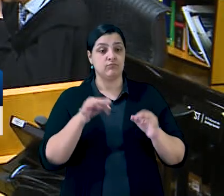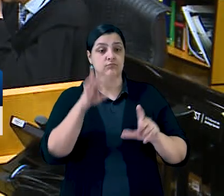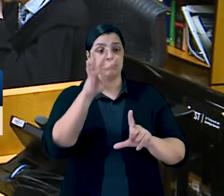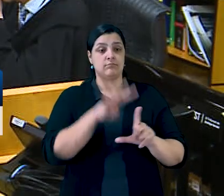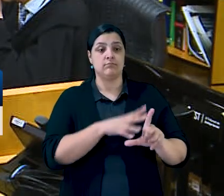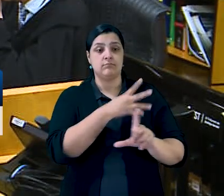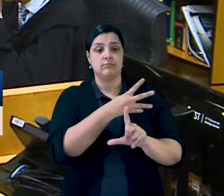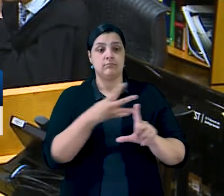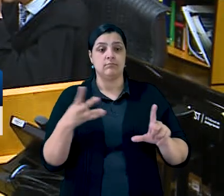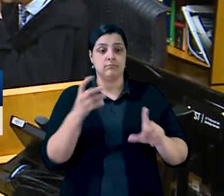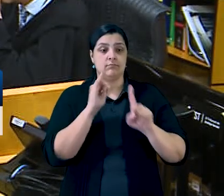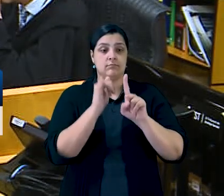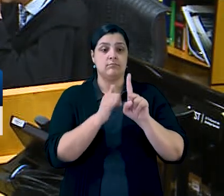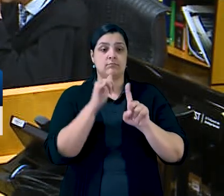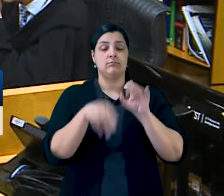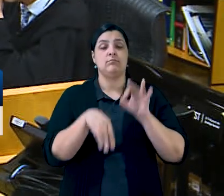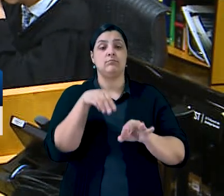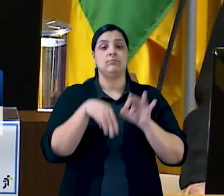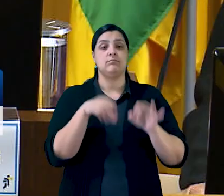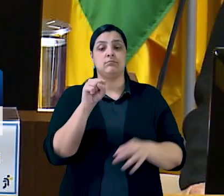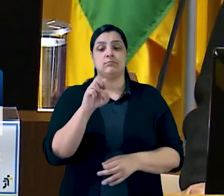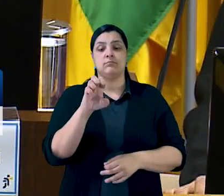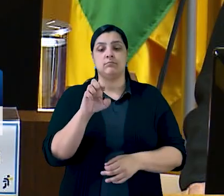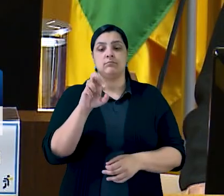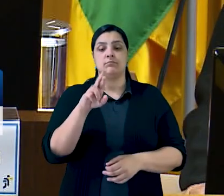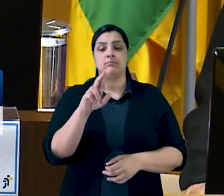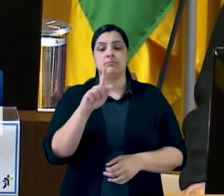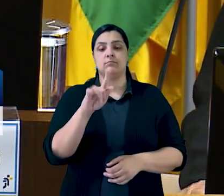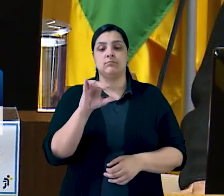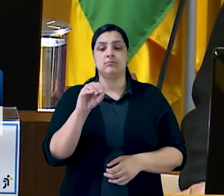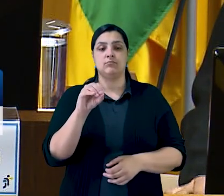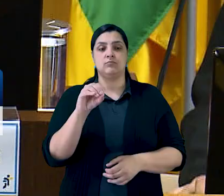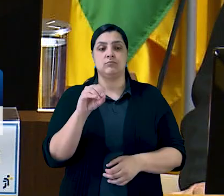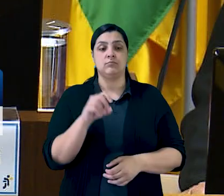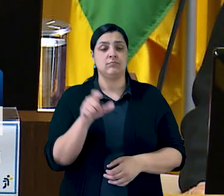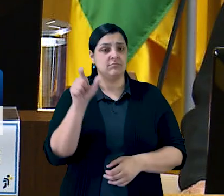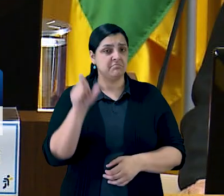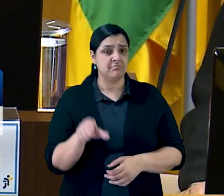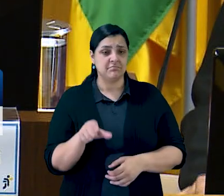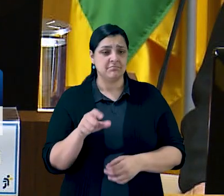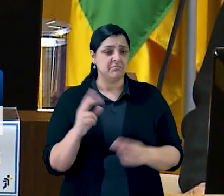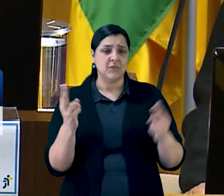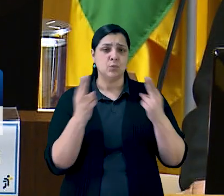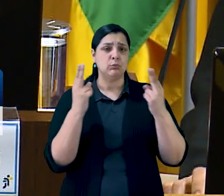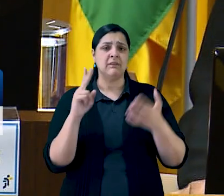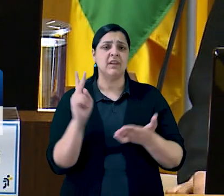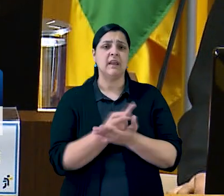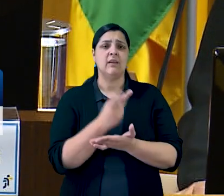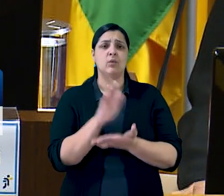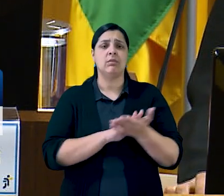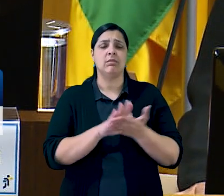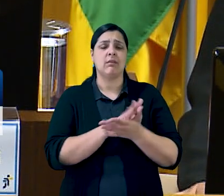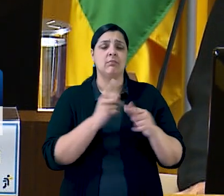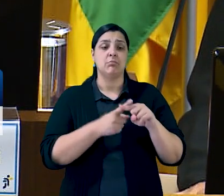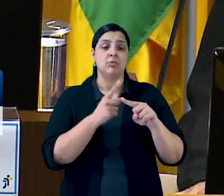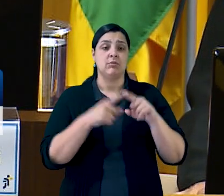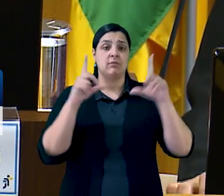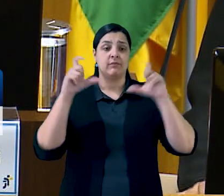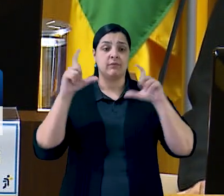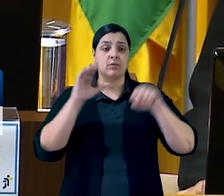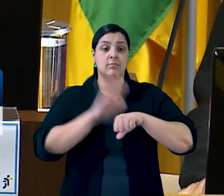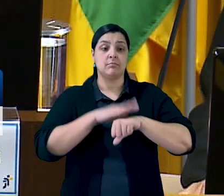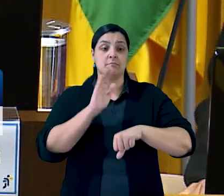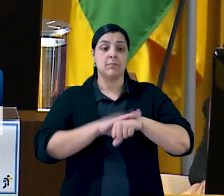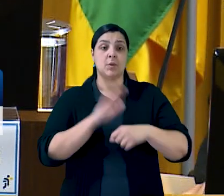foi julgado em planilha, sob a relatoria do ministro Sérgio Martins. Para ele, não houve ilicitude, já que